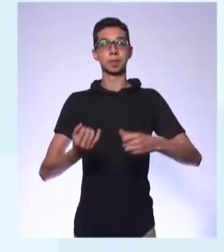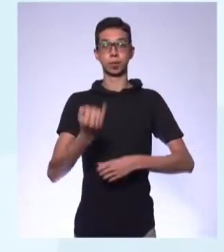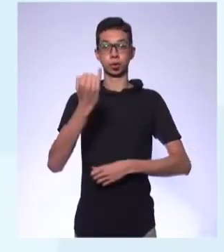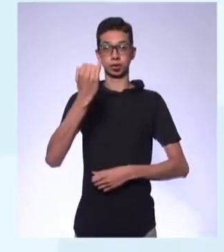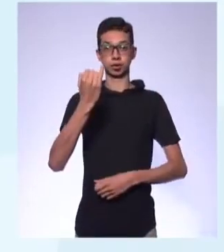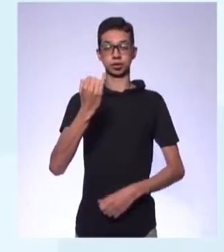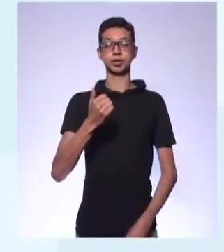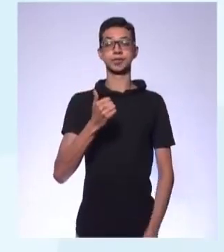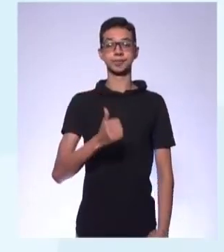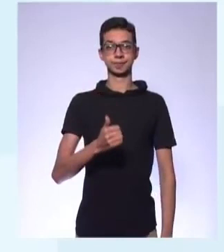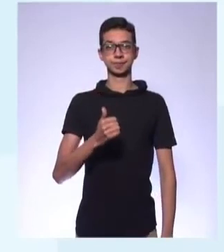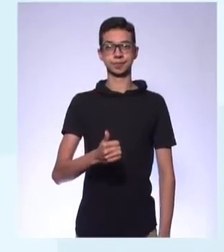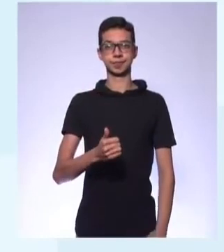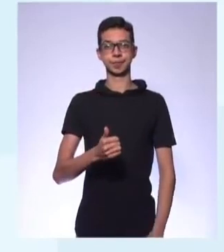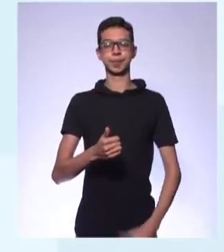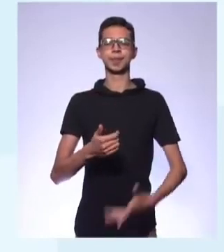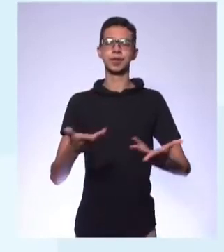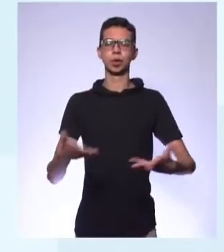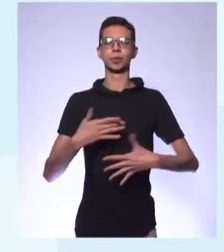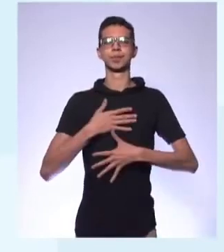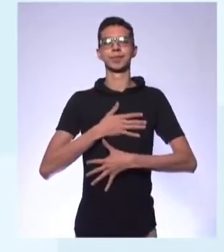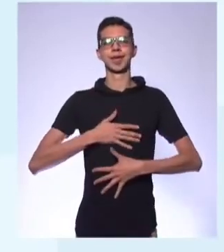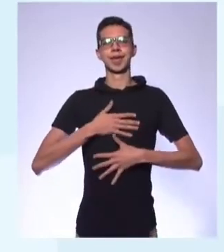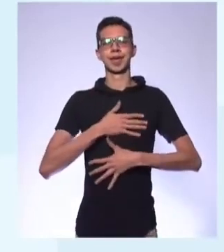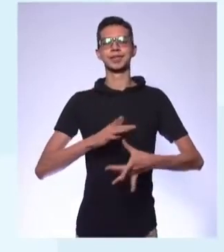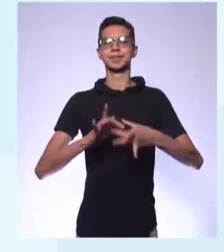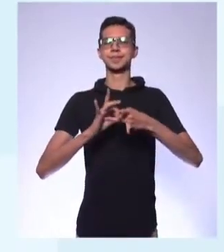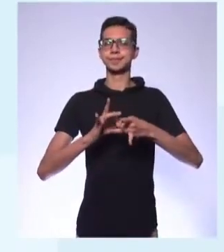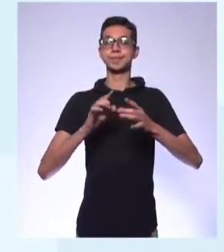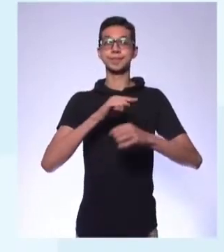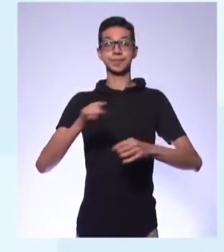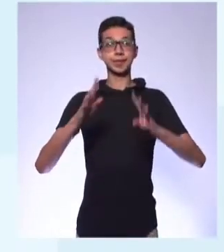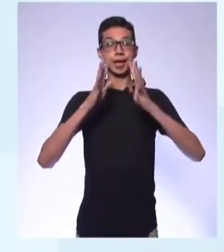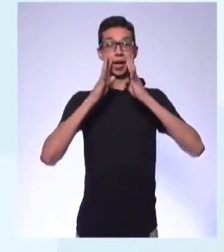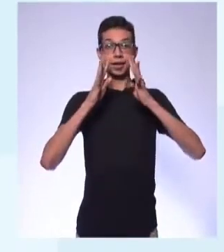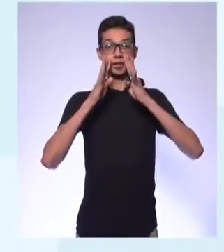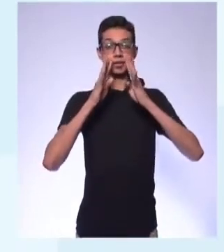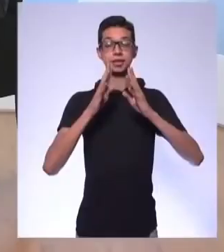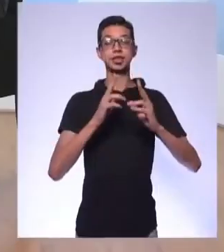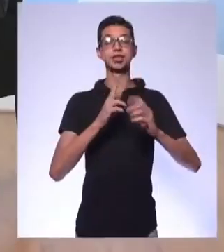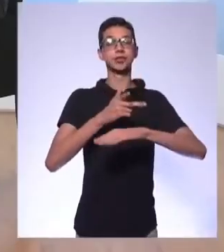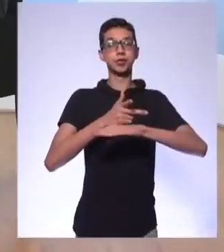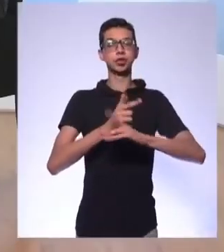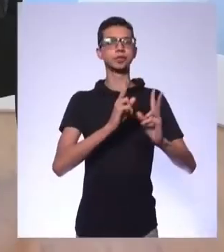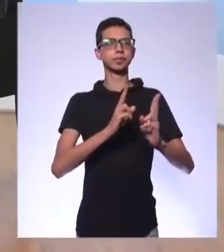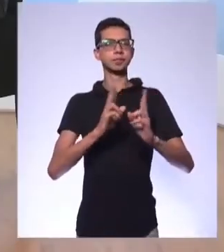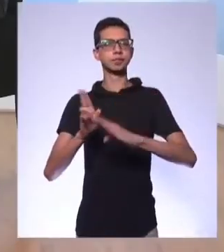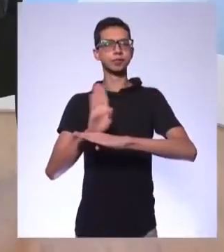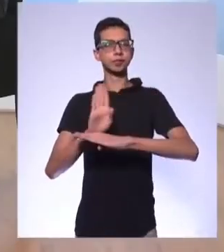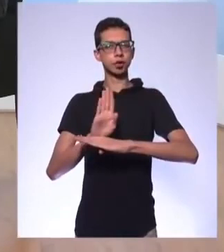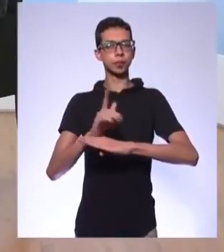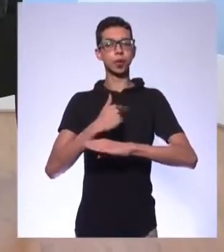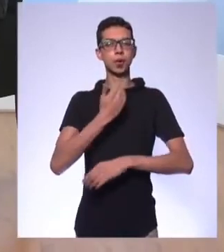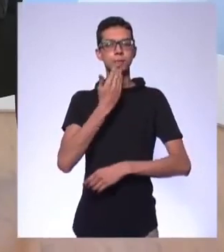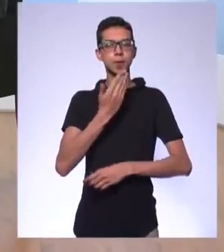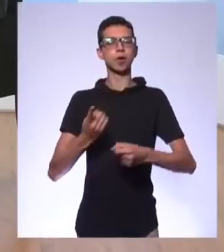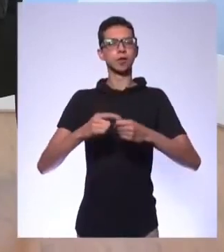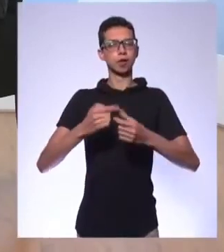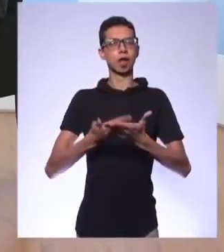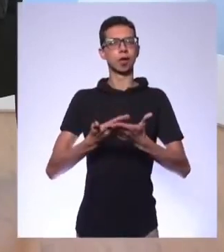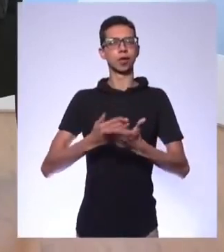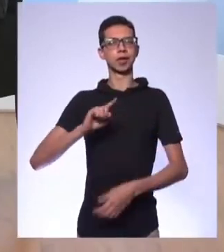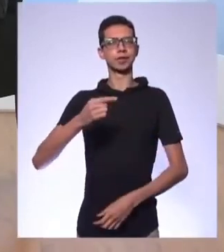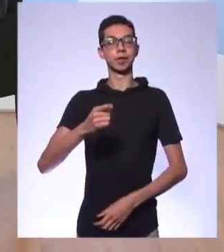para a gente, tá, gente? Então, foi um prazer tê-los conosco. Assistam aí os trailers que eu pedi para vocês assistirem e a gente vai voltar na próxima